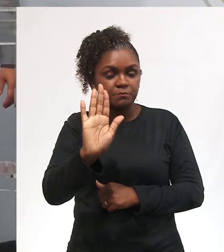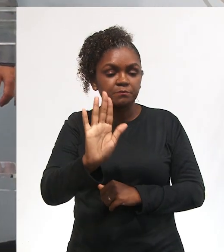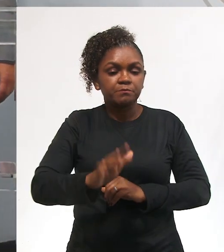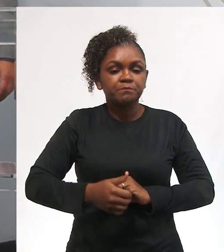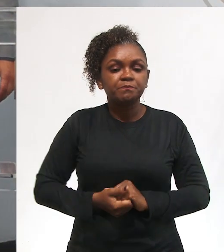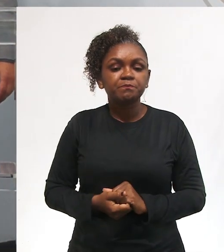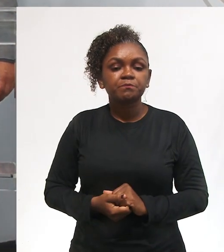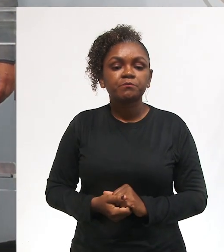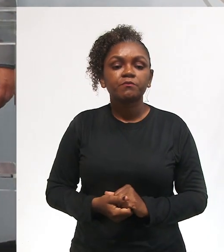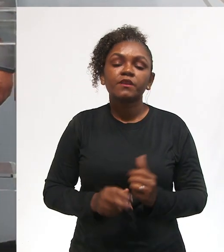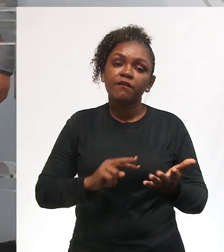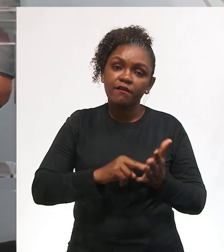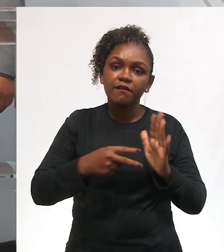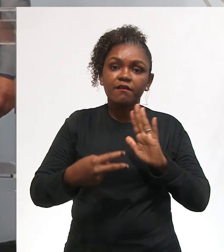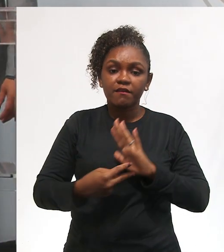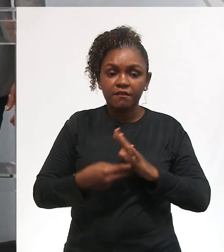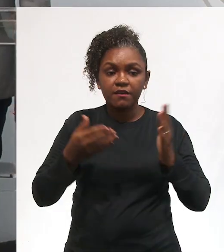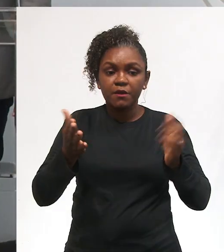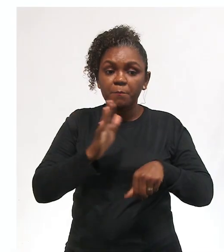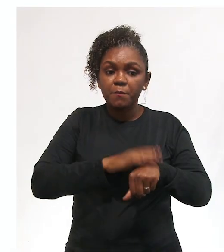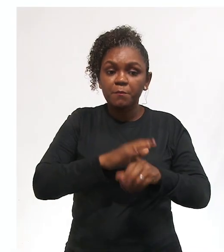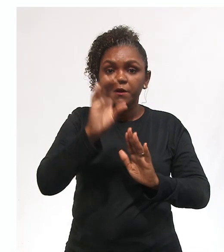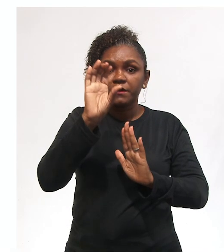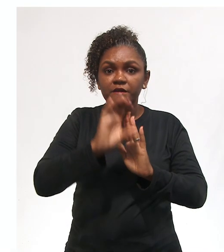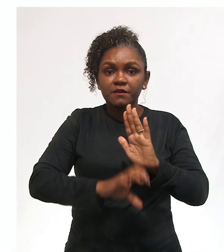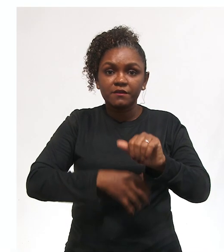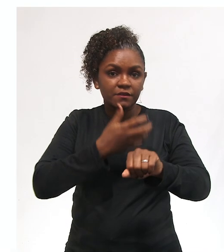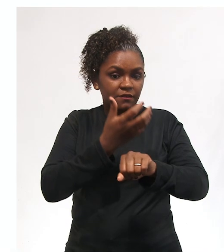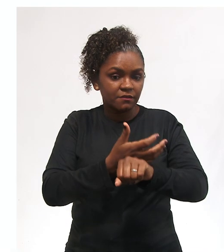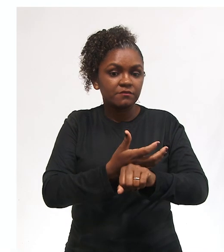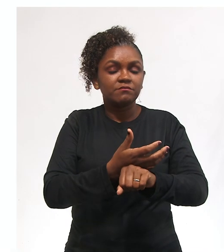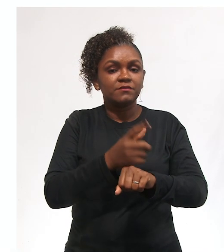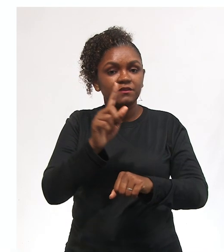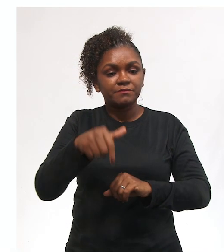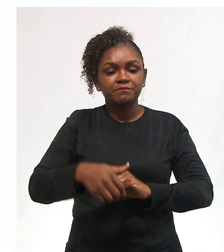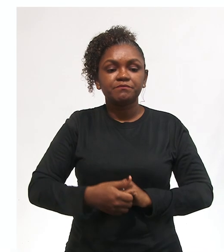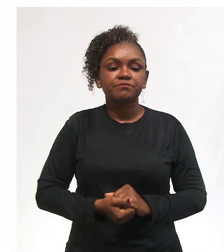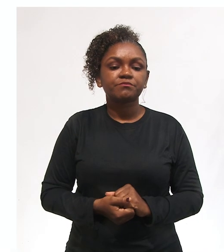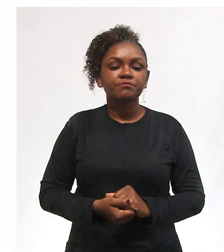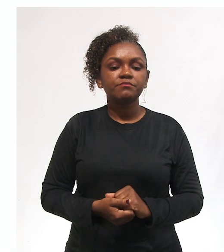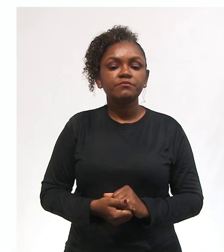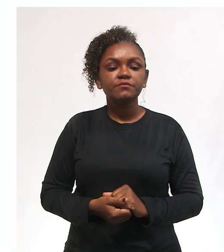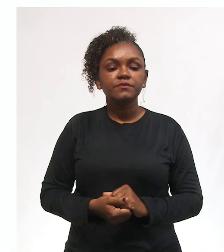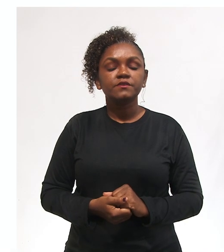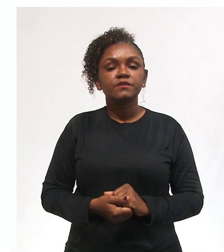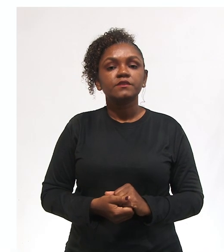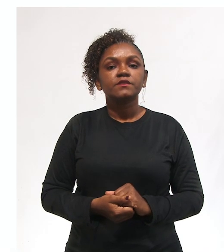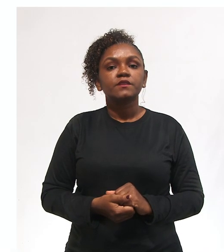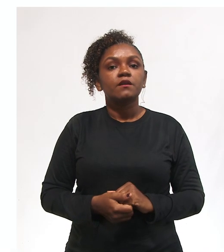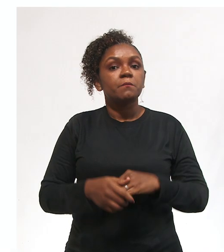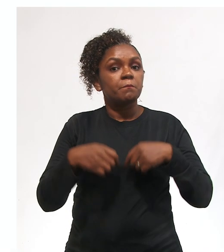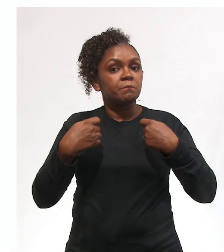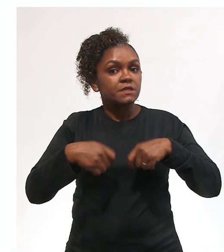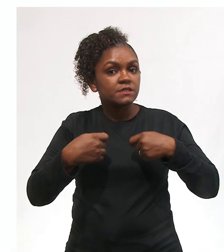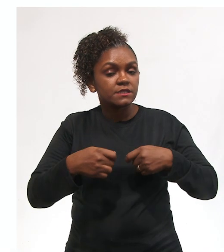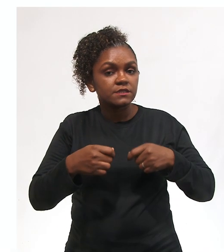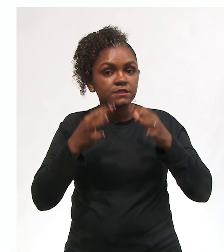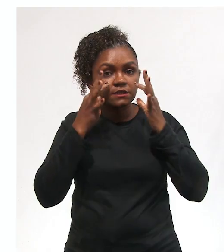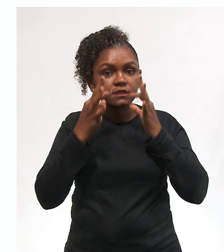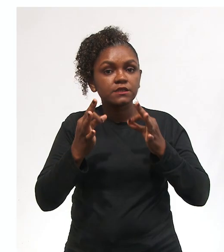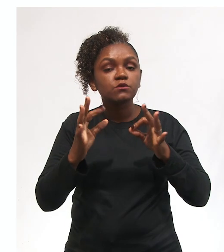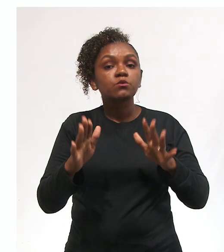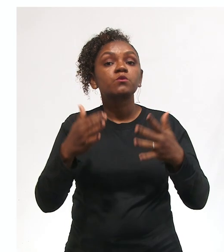isso é o momento aqui do currículo, metodologia, avaliação e aprendizagem. E aí, pessoal, o que a gente tem que ficar atento?